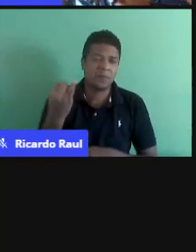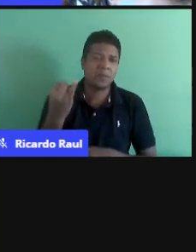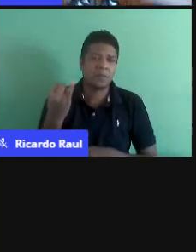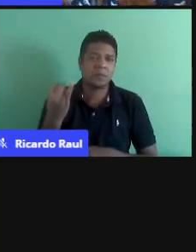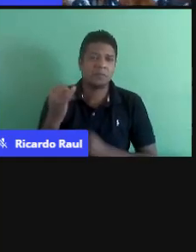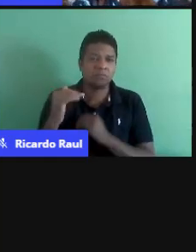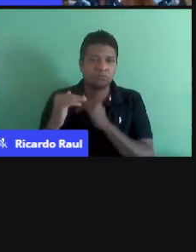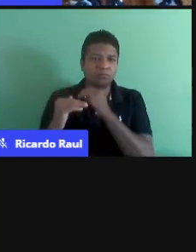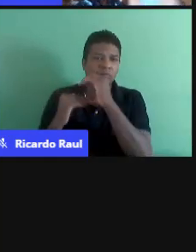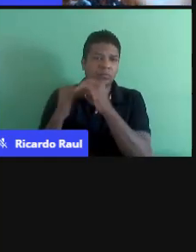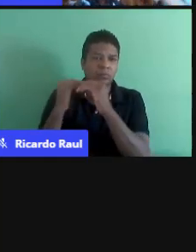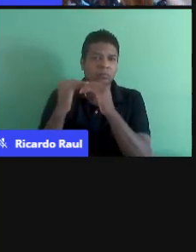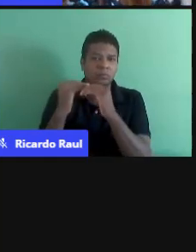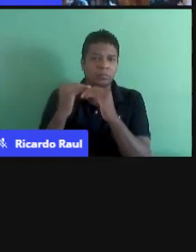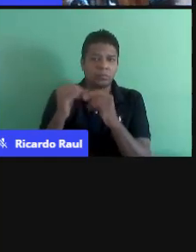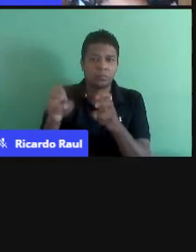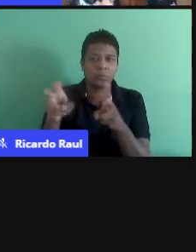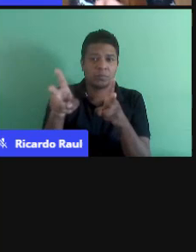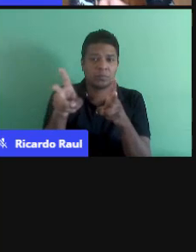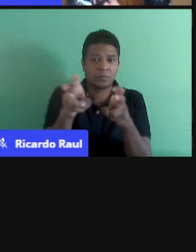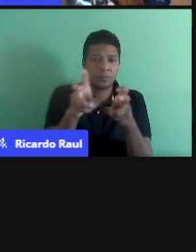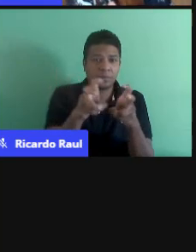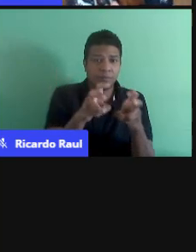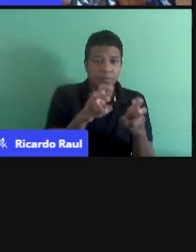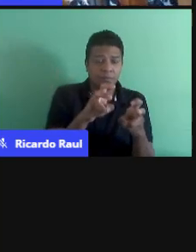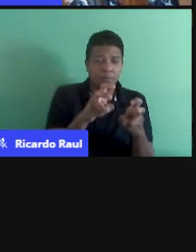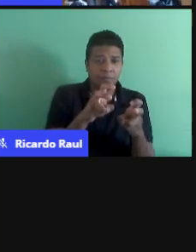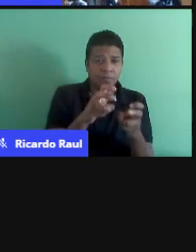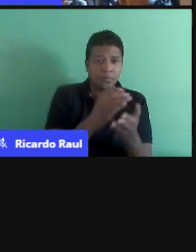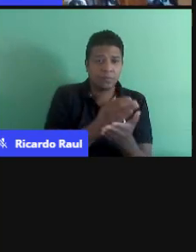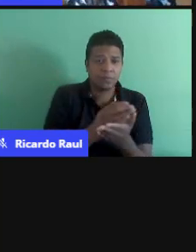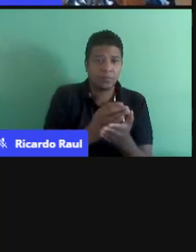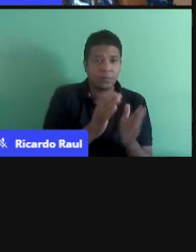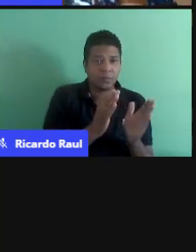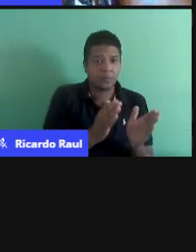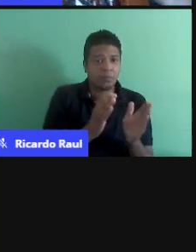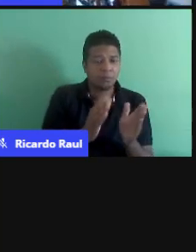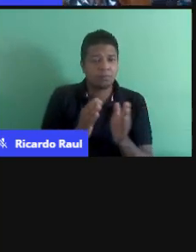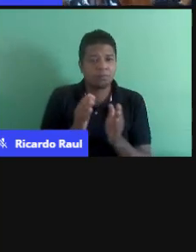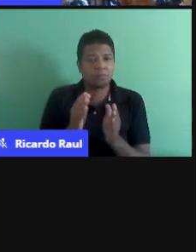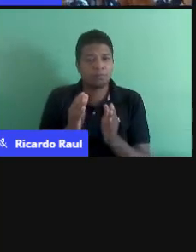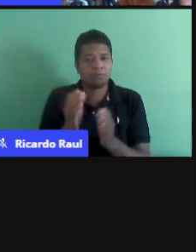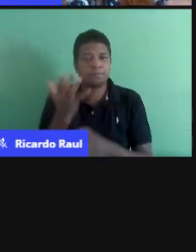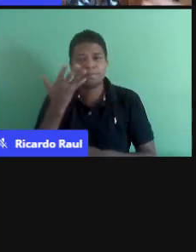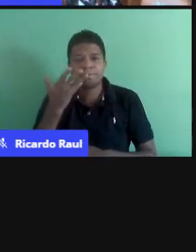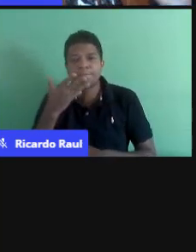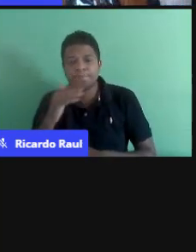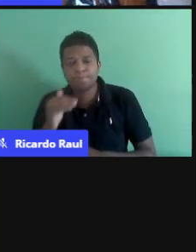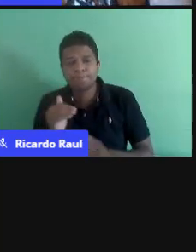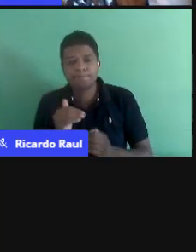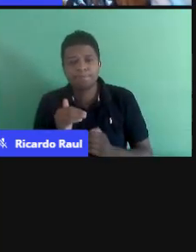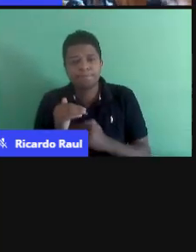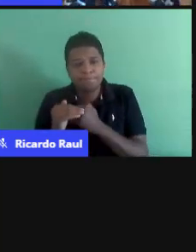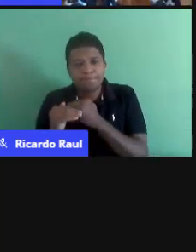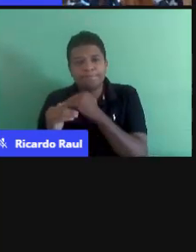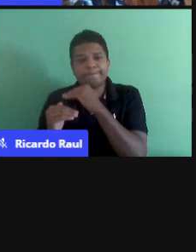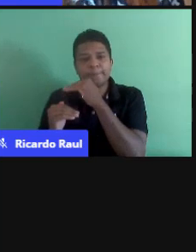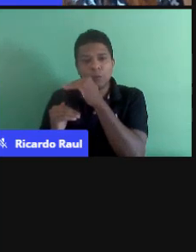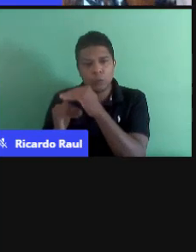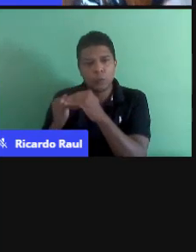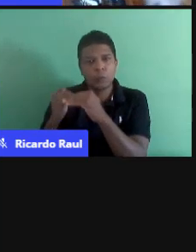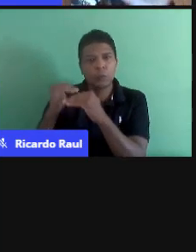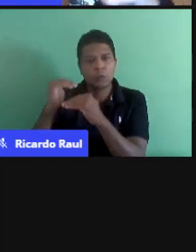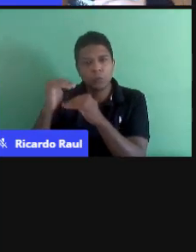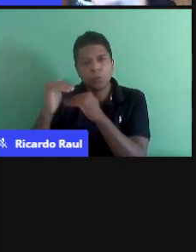processo, observar o percurso de cada criança, né? Os avanços, as progressões,